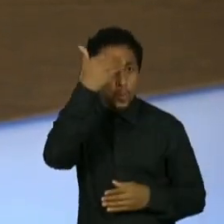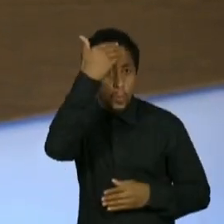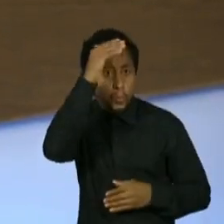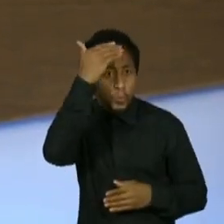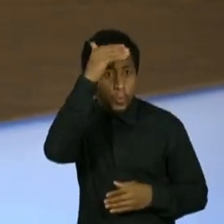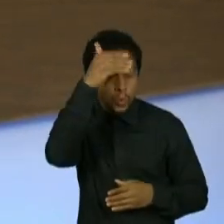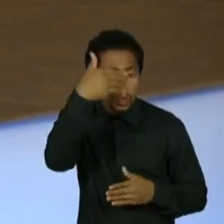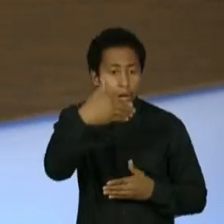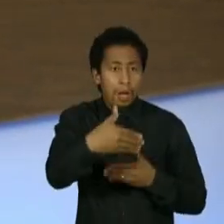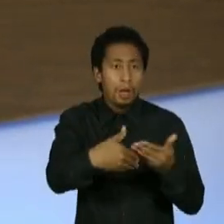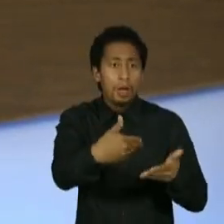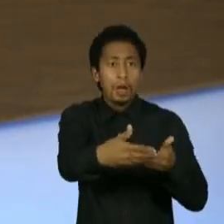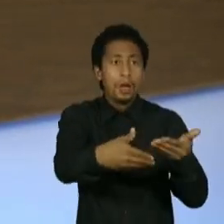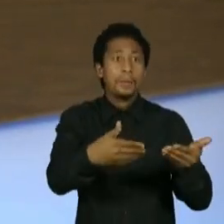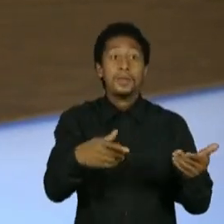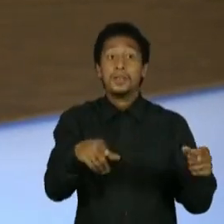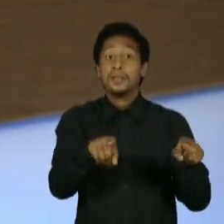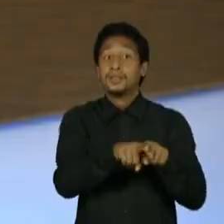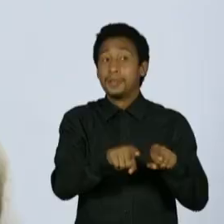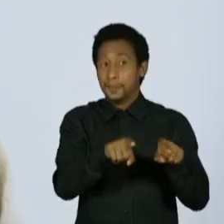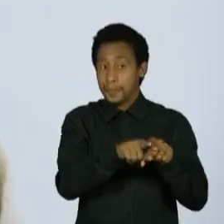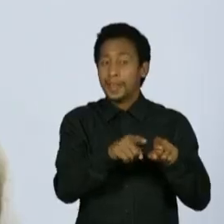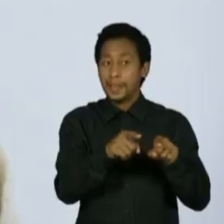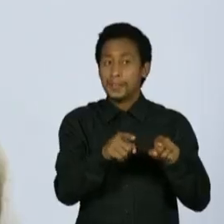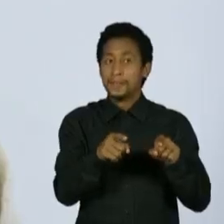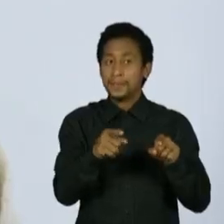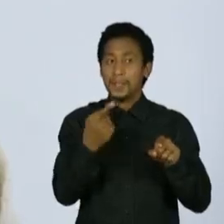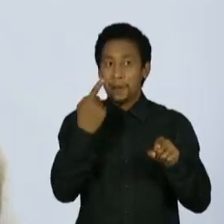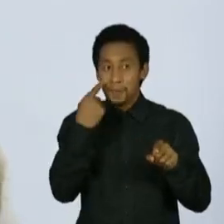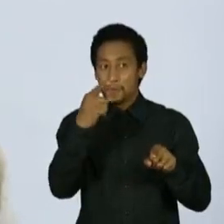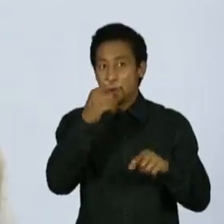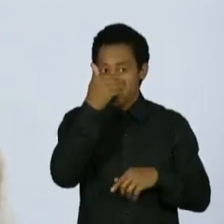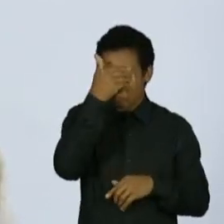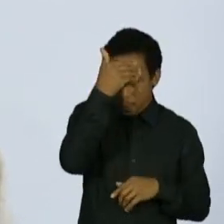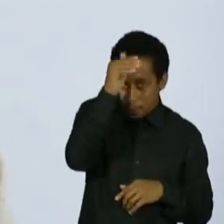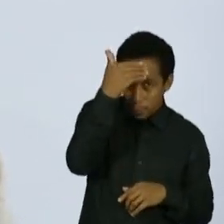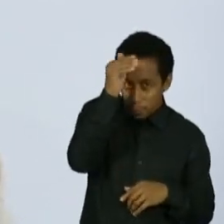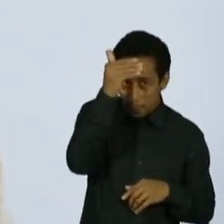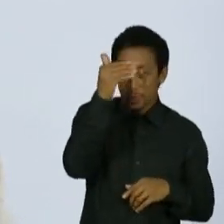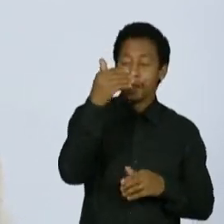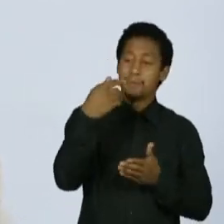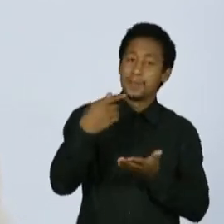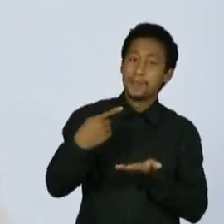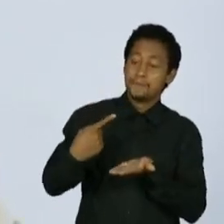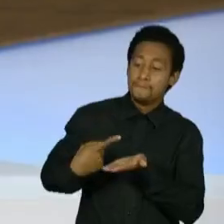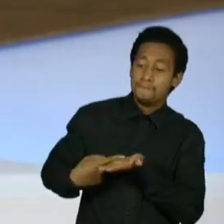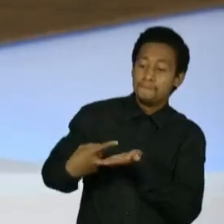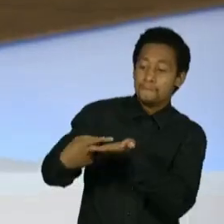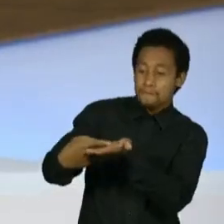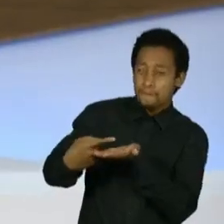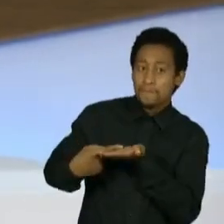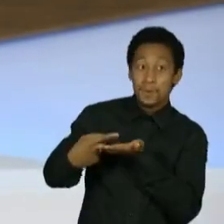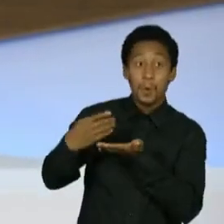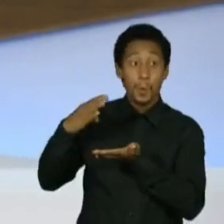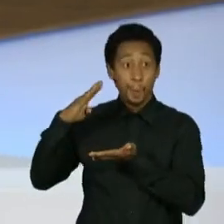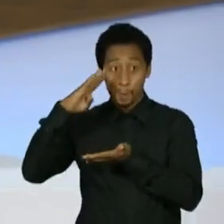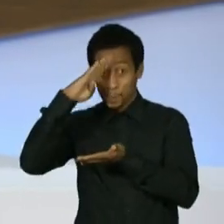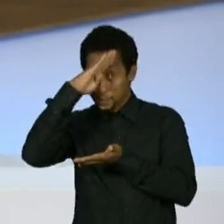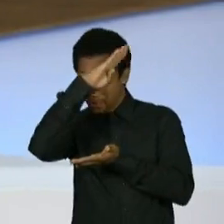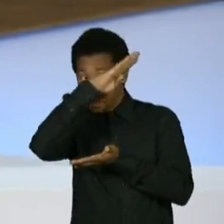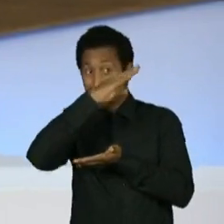Histórica de um encontro de uma aliança entre o trompista entre elementos do trampista elementos bolsonaro em função